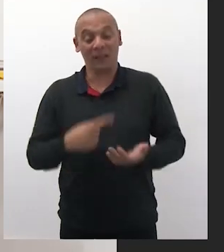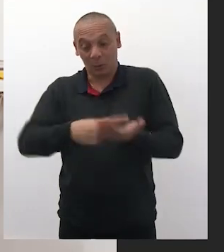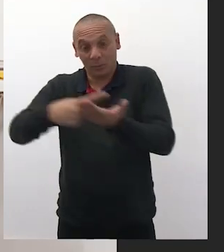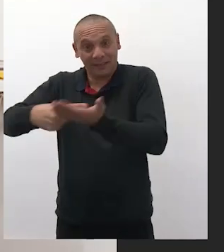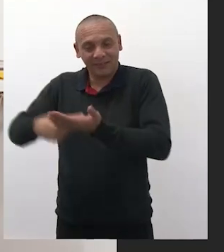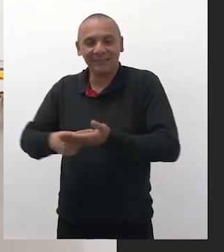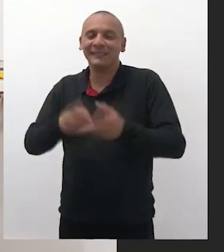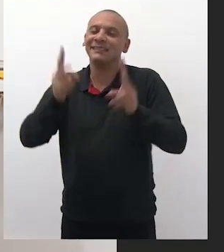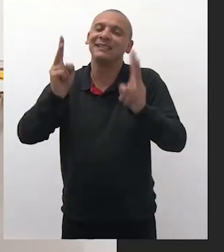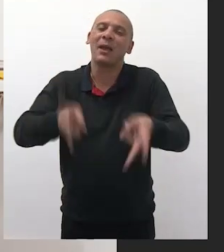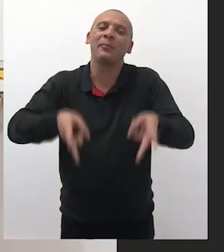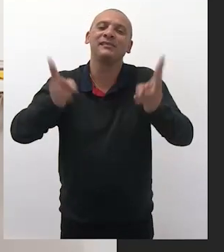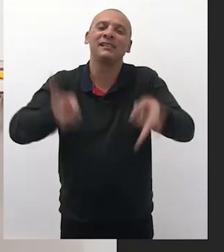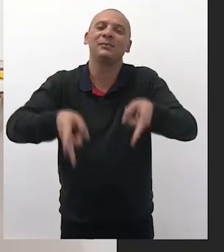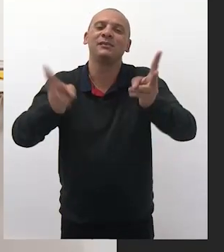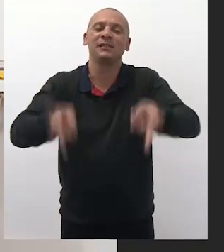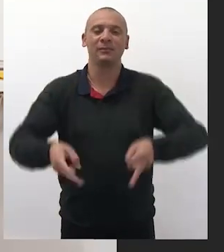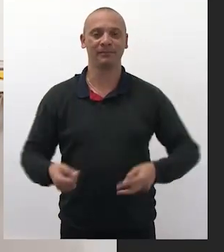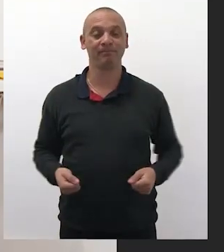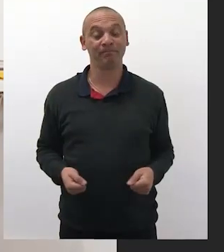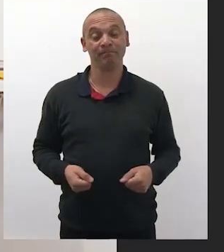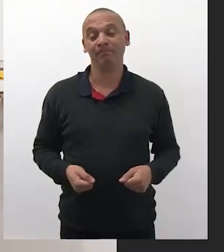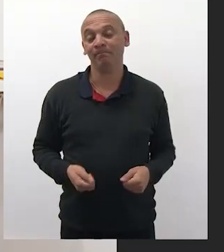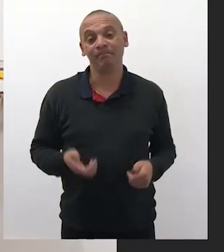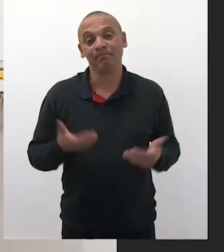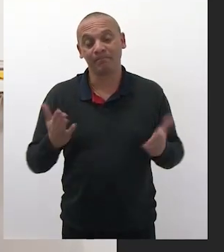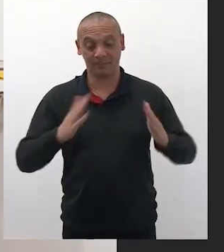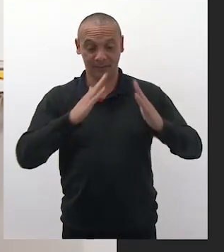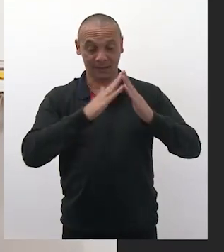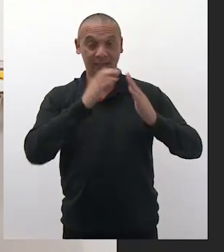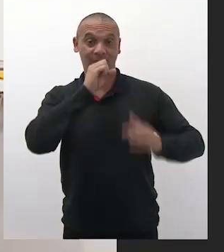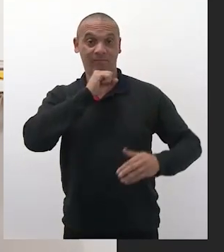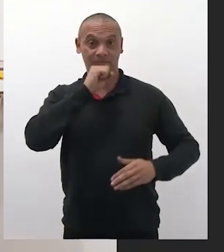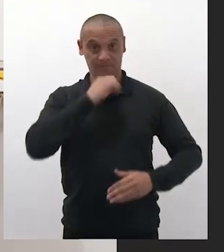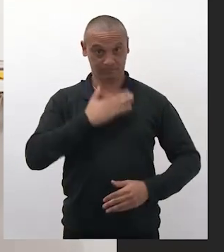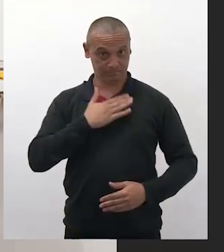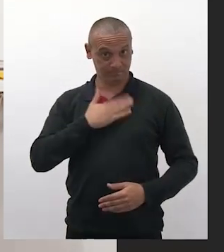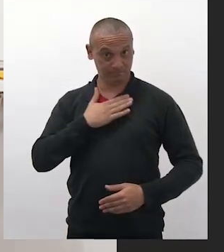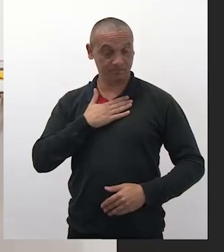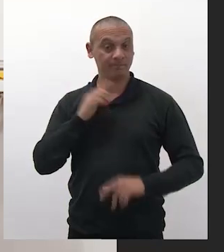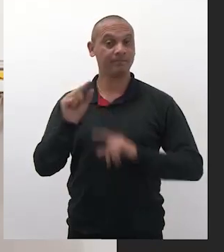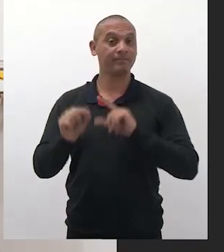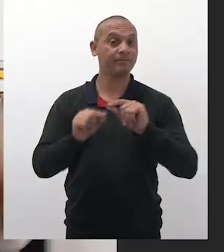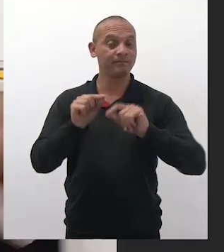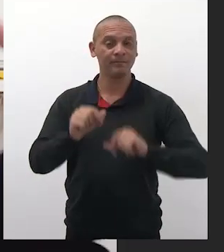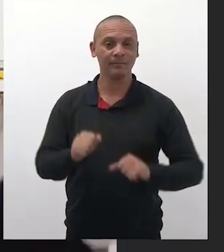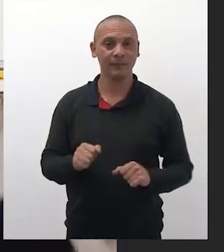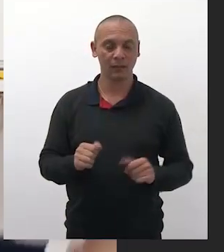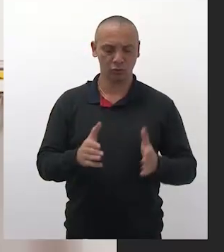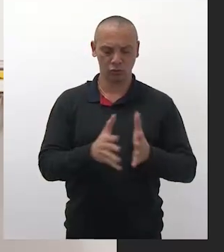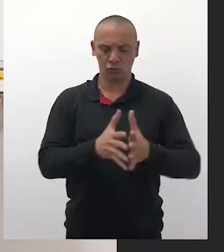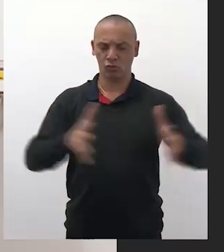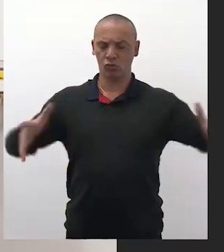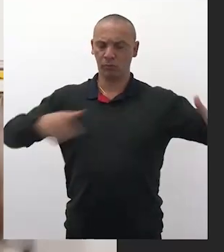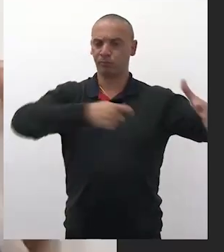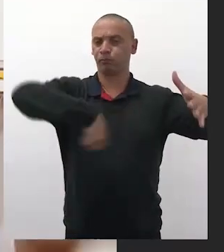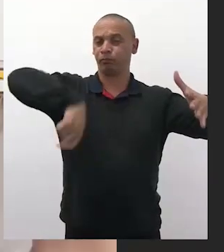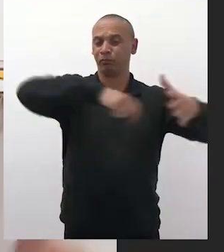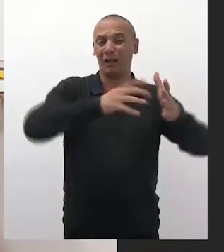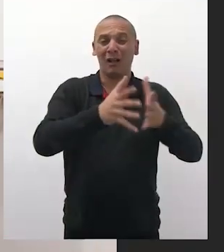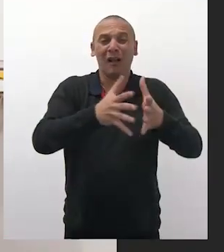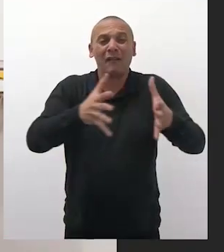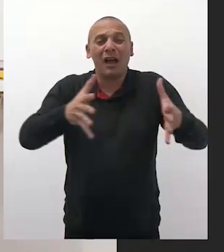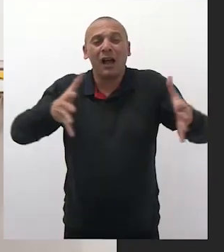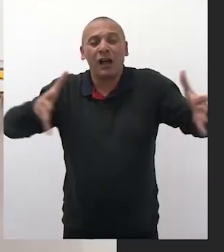gente fazia sempre. E na casa do meu avô era uma cozinha enorme, a casa era